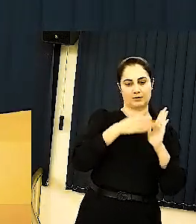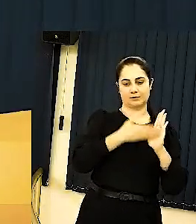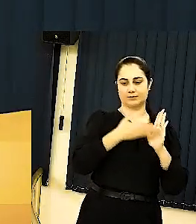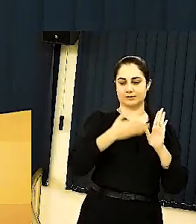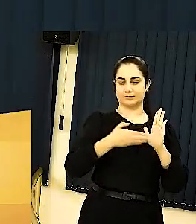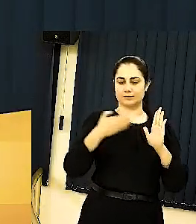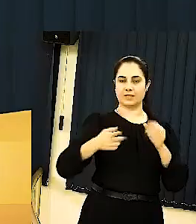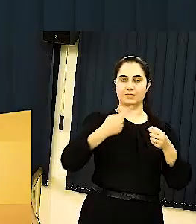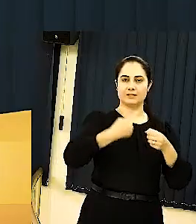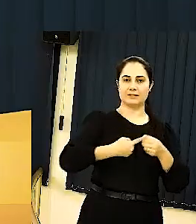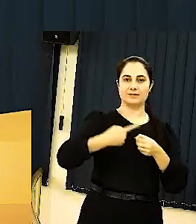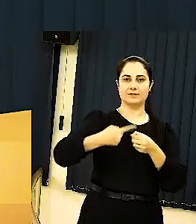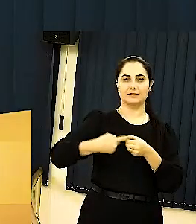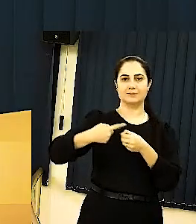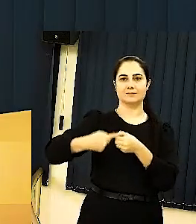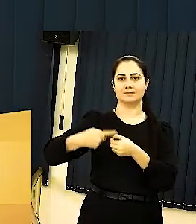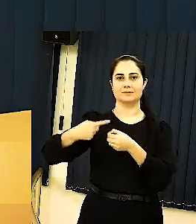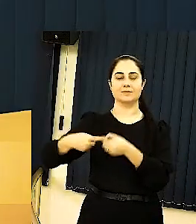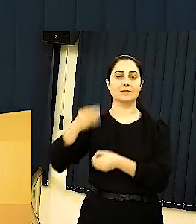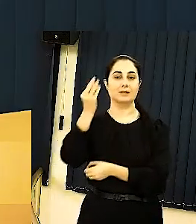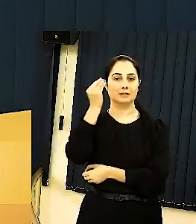nos municípios e tentar